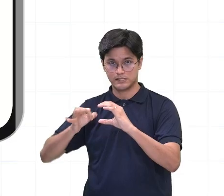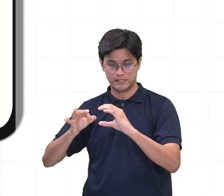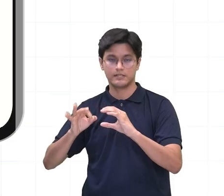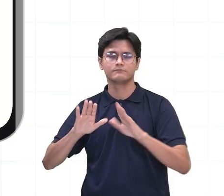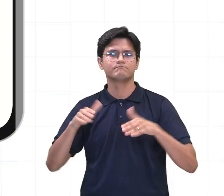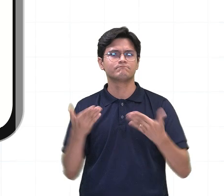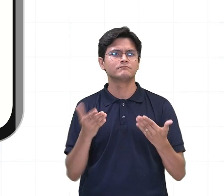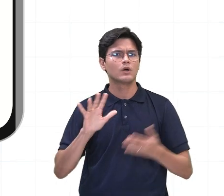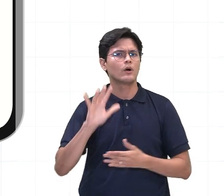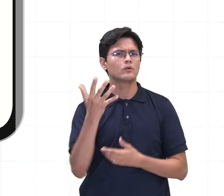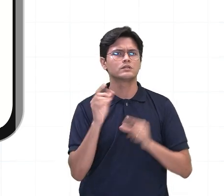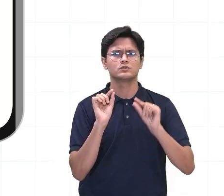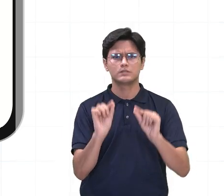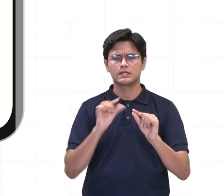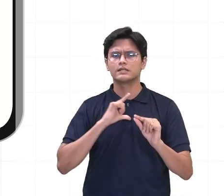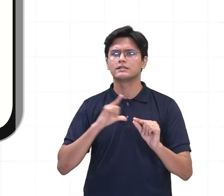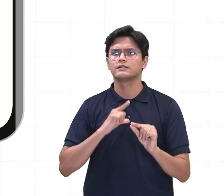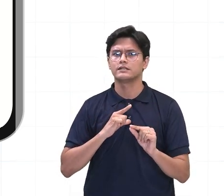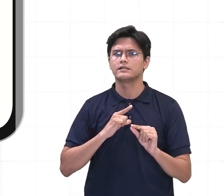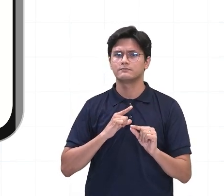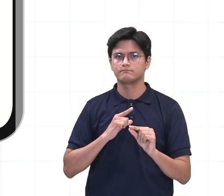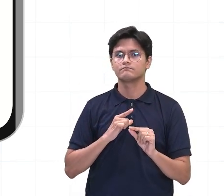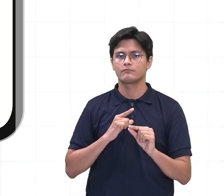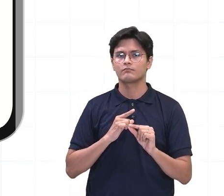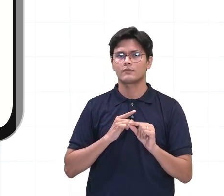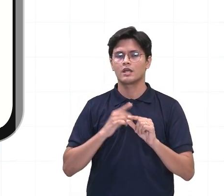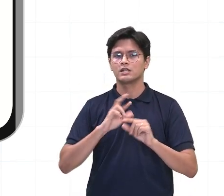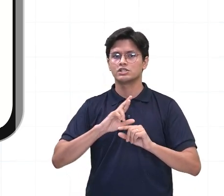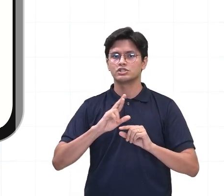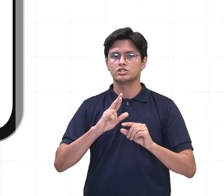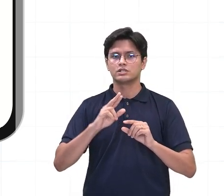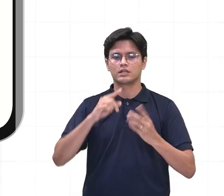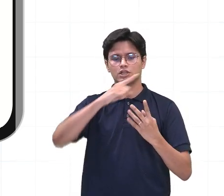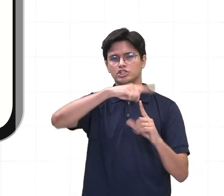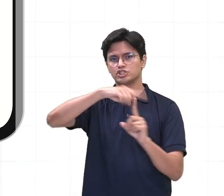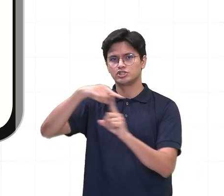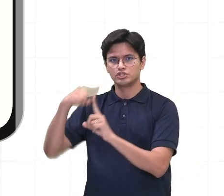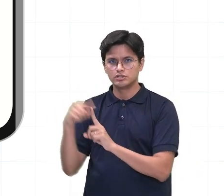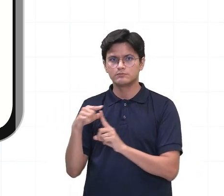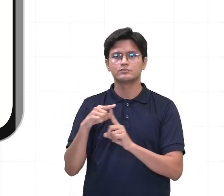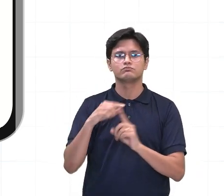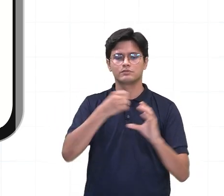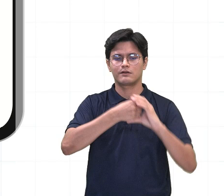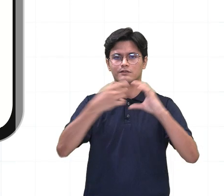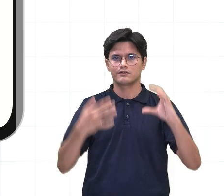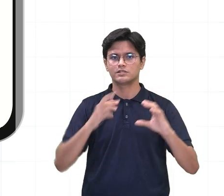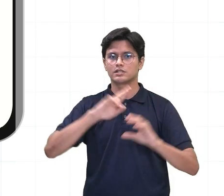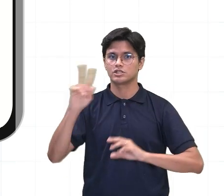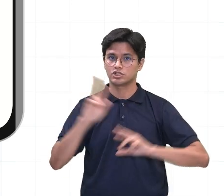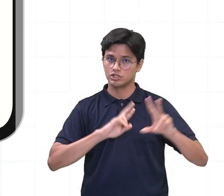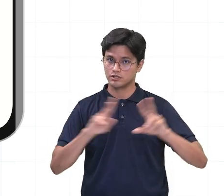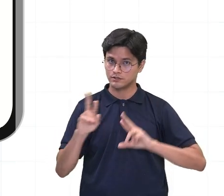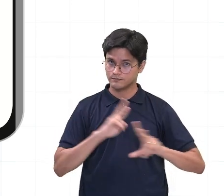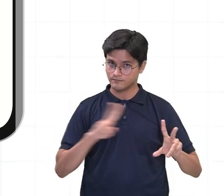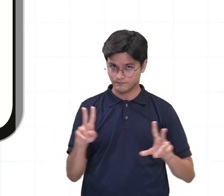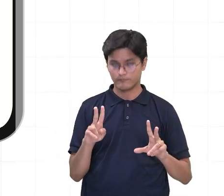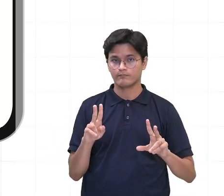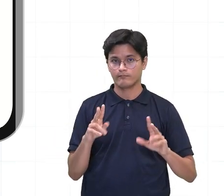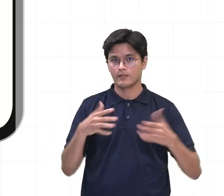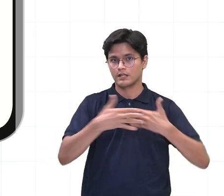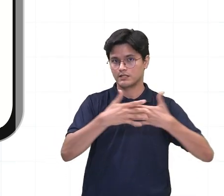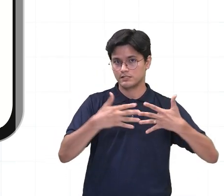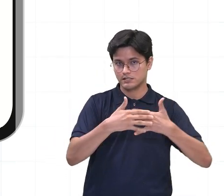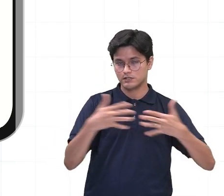aqui com mais detalhes a diferença entre eles. Olha só, o tecido conjuntivo ele tem várias